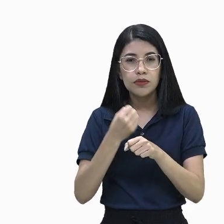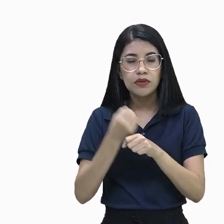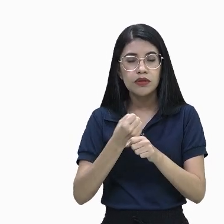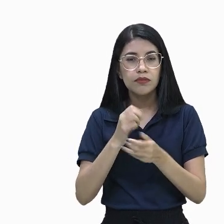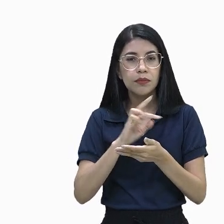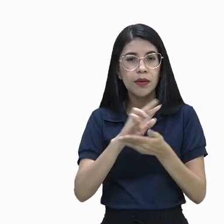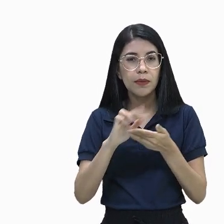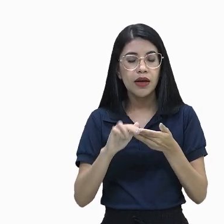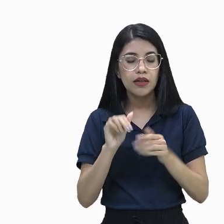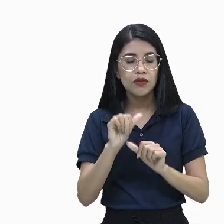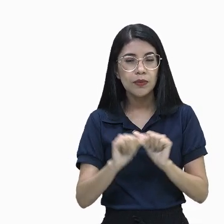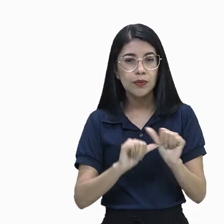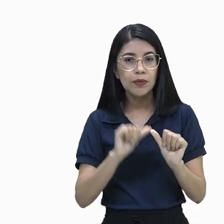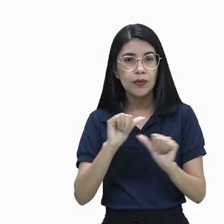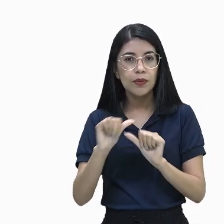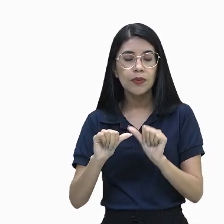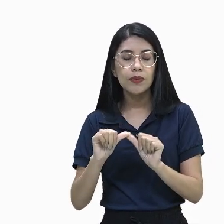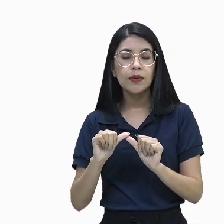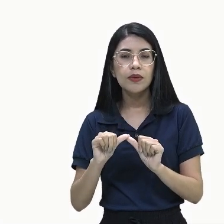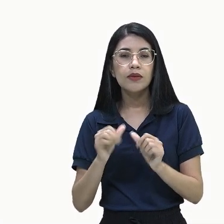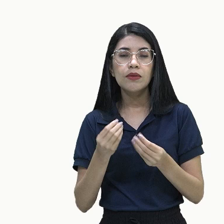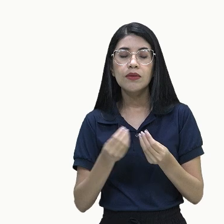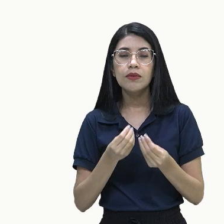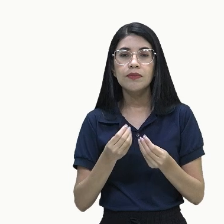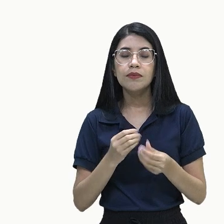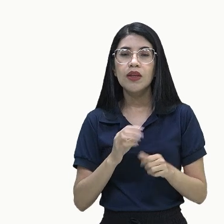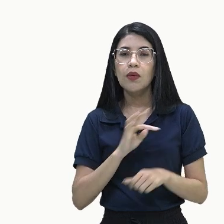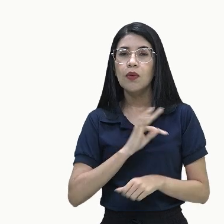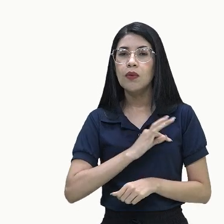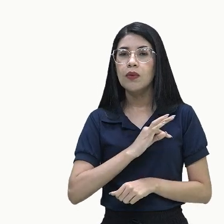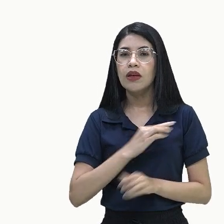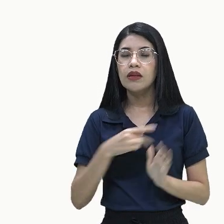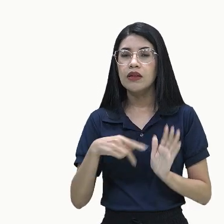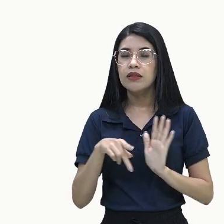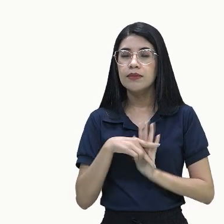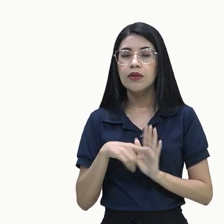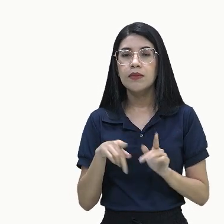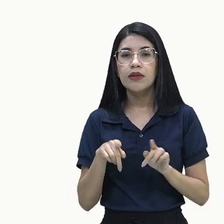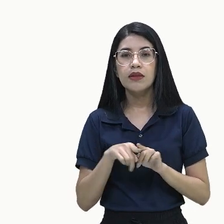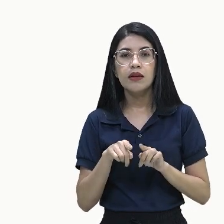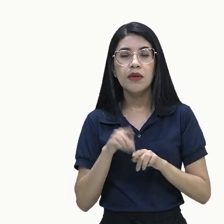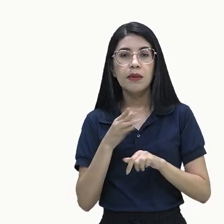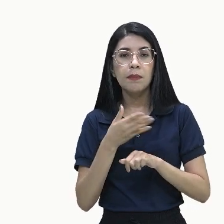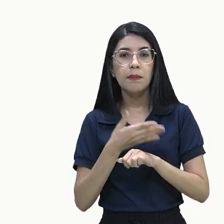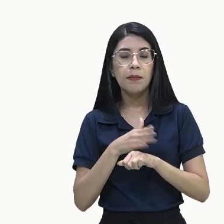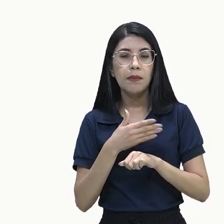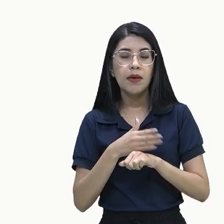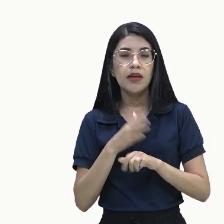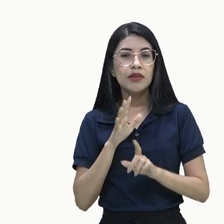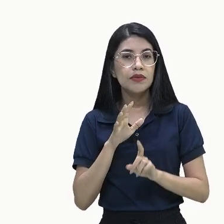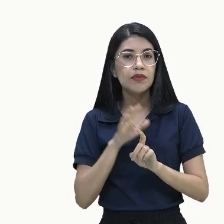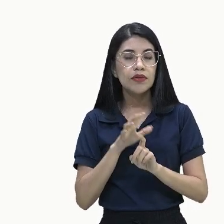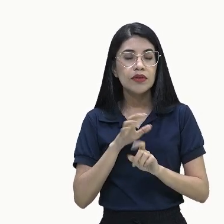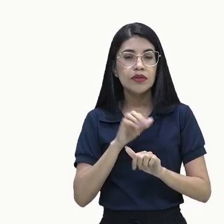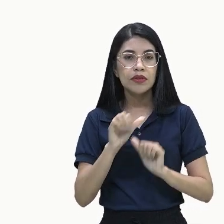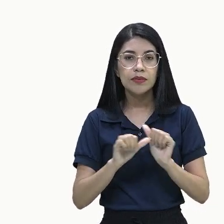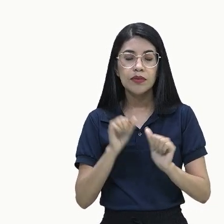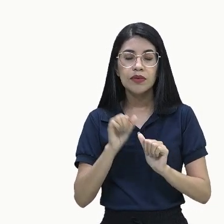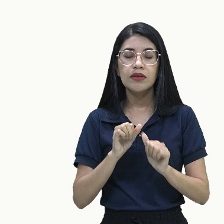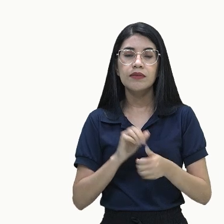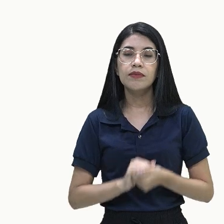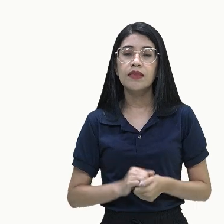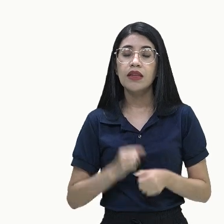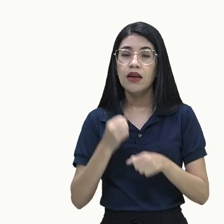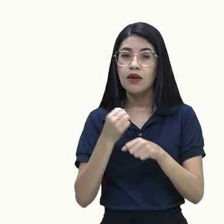vão modificar através de várias técnicas e também de práticas, né? Tanto na construção